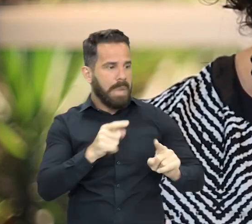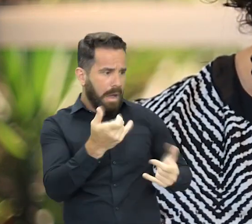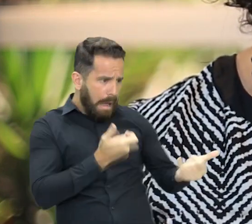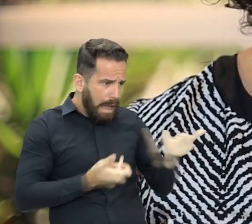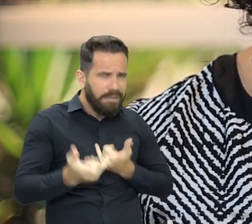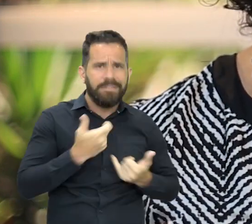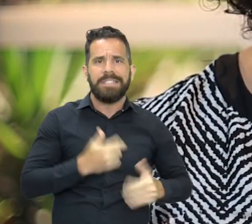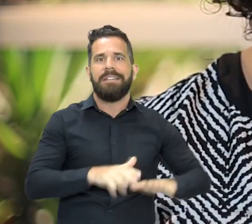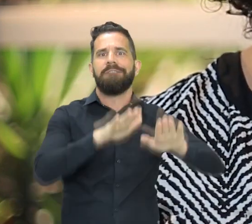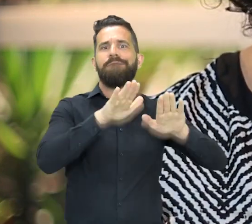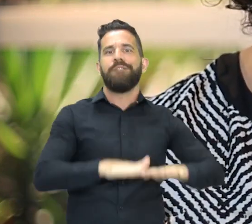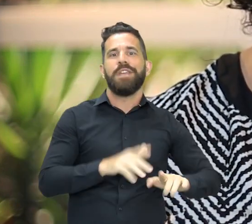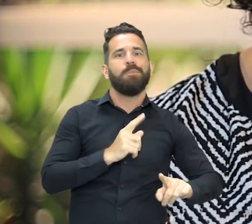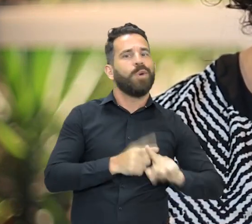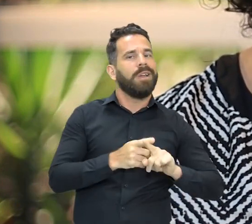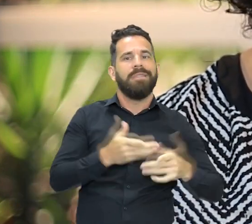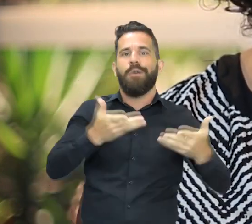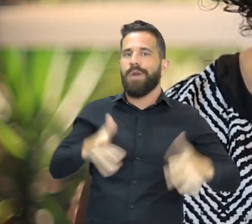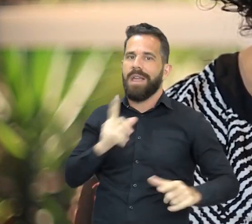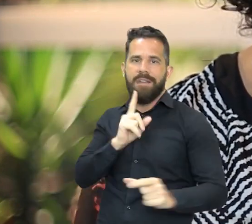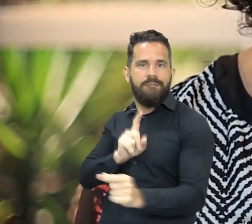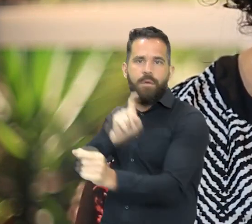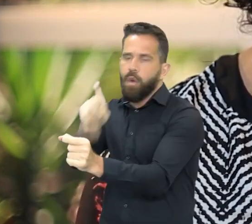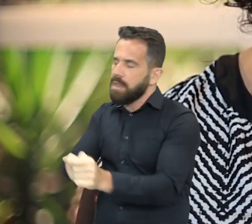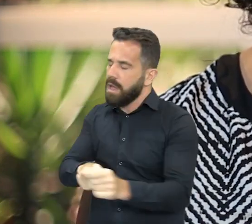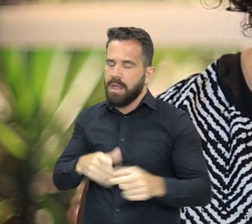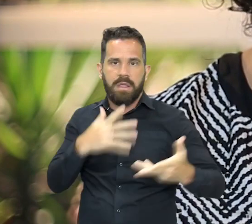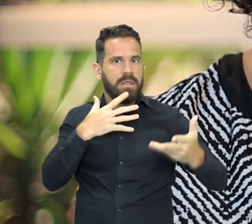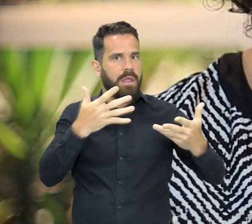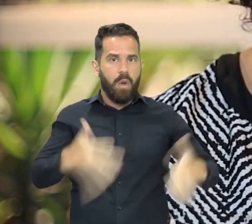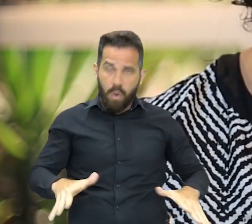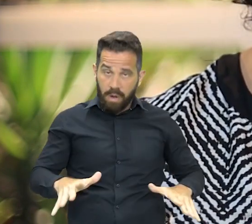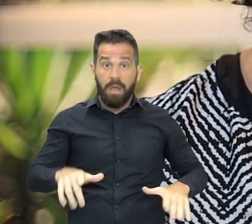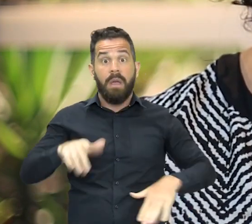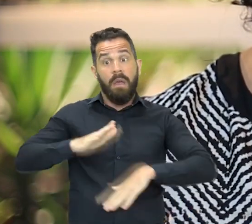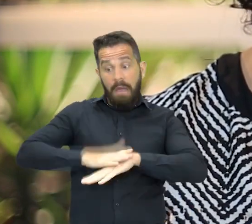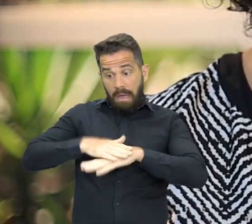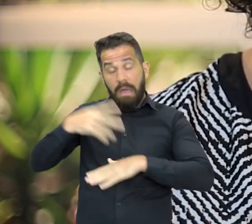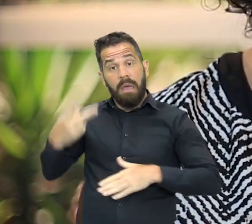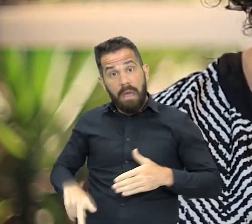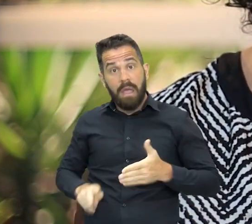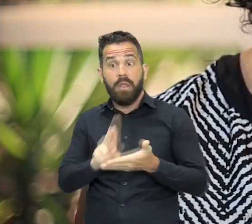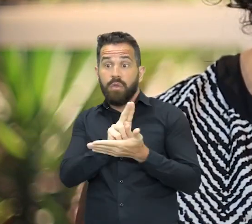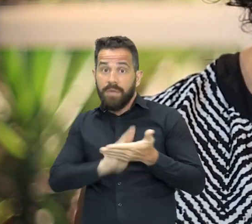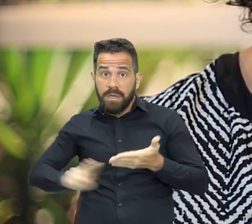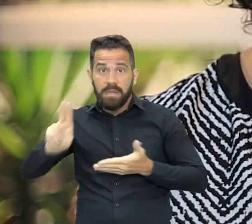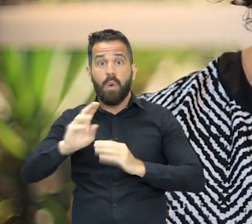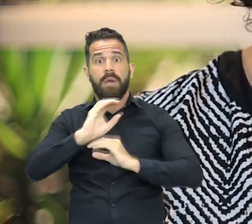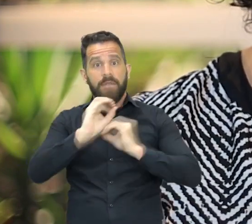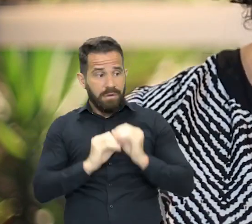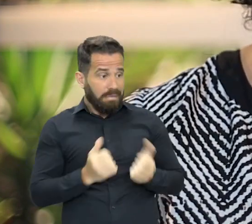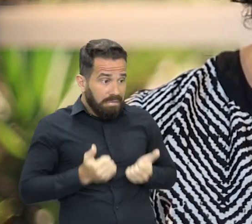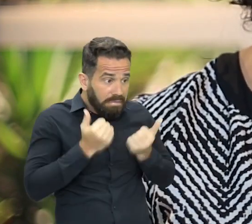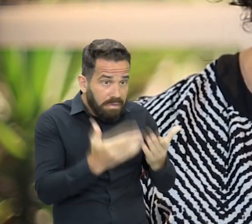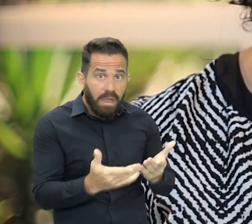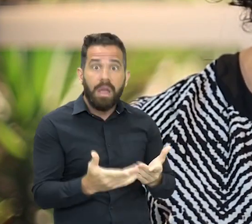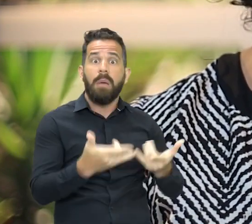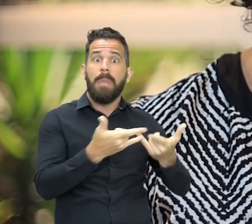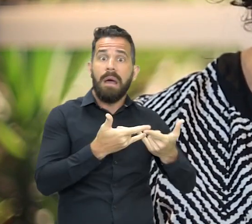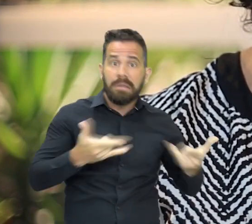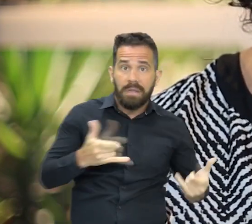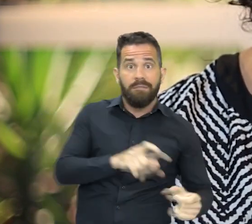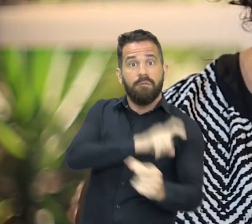E, para nossa surpresa, muitos optaram em ficar na CELS, não tinha para onde ir, não tinha como ir, mesmo que a